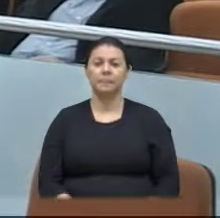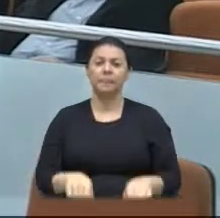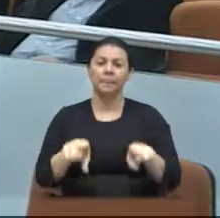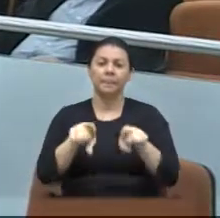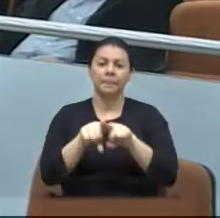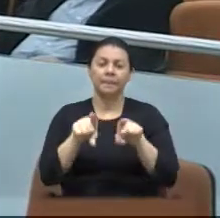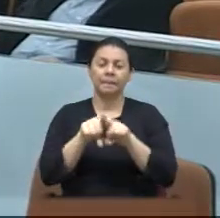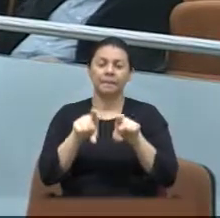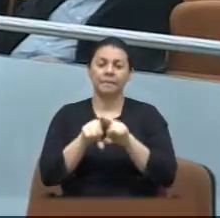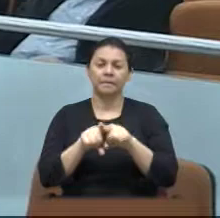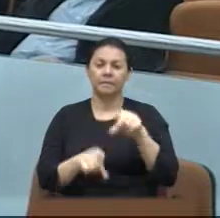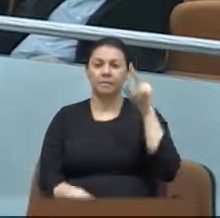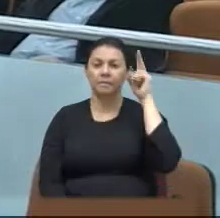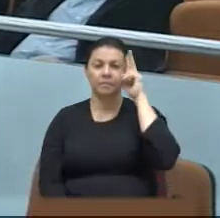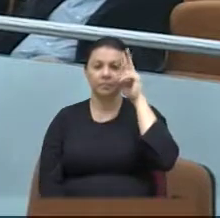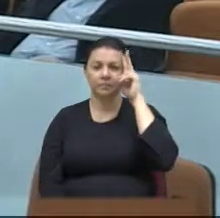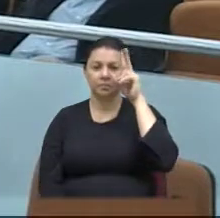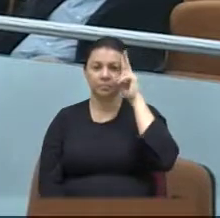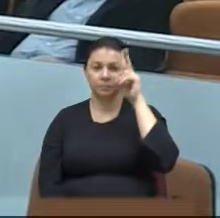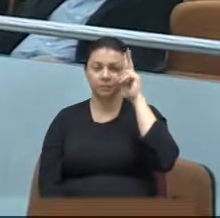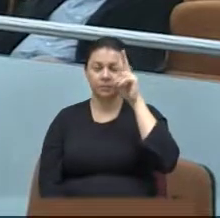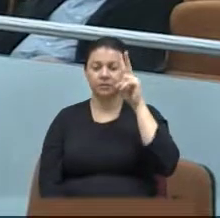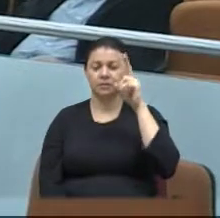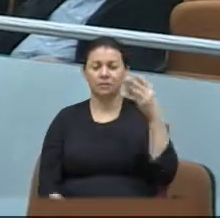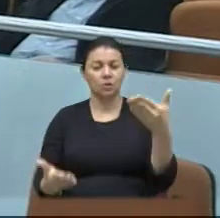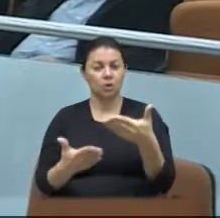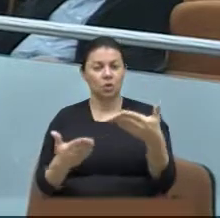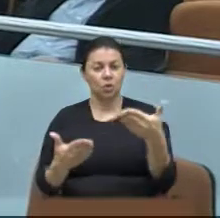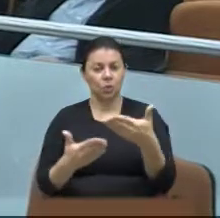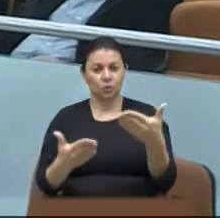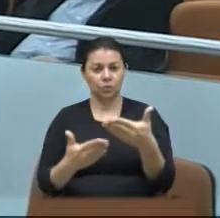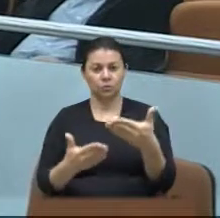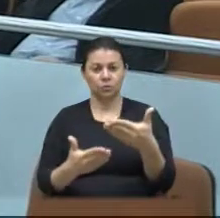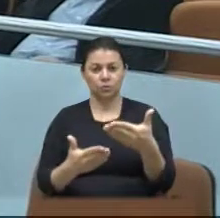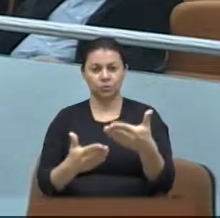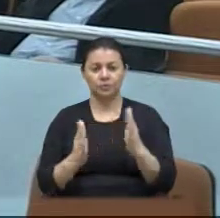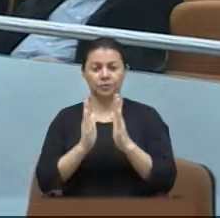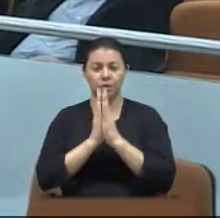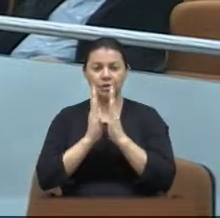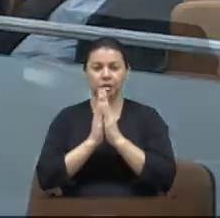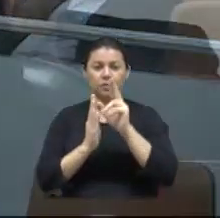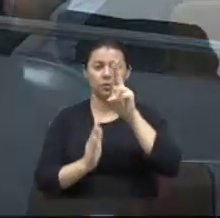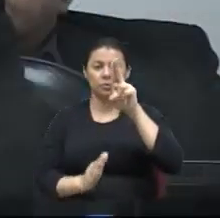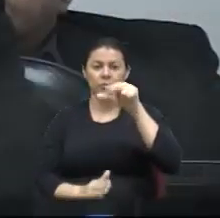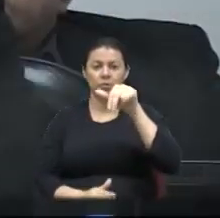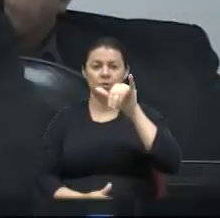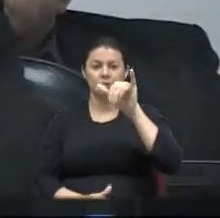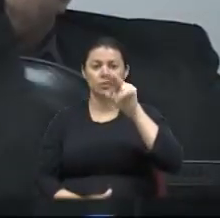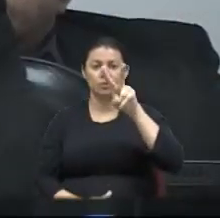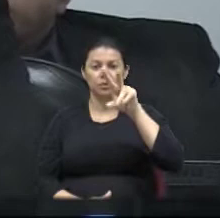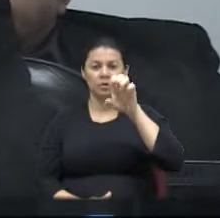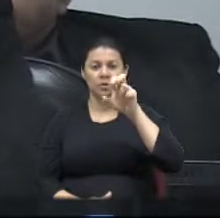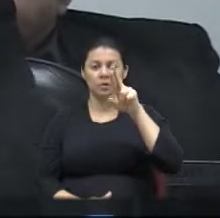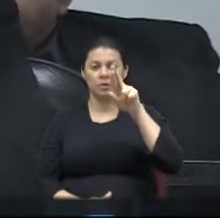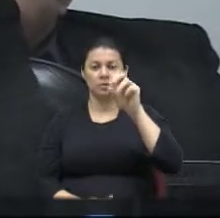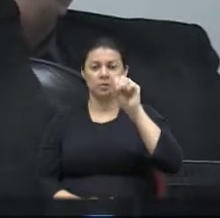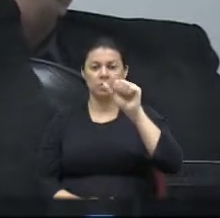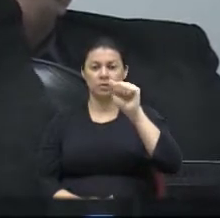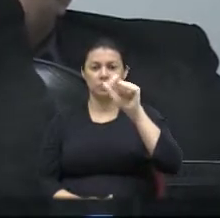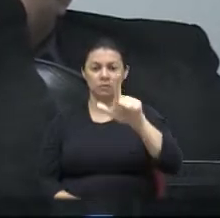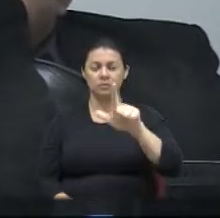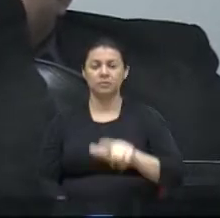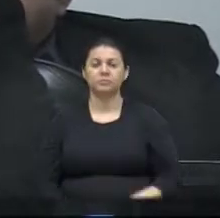a igreja universal completa 40 anos de trabalho em prol das